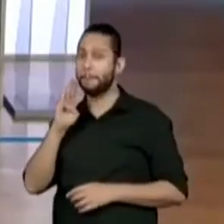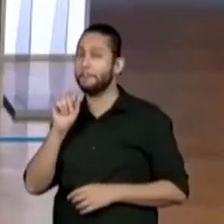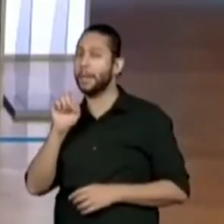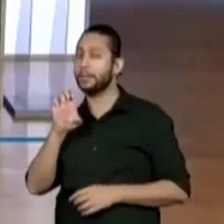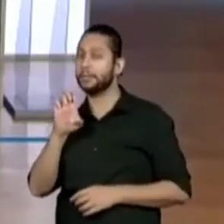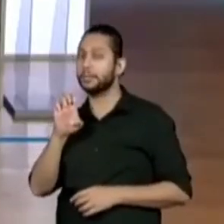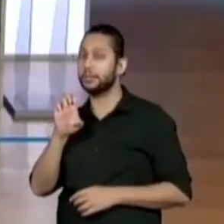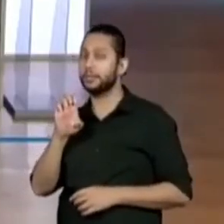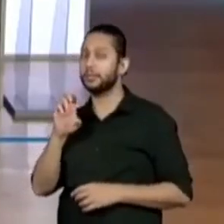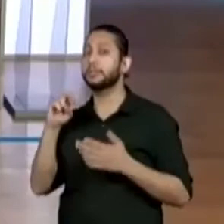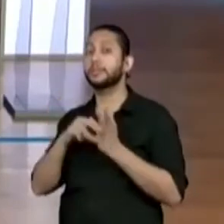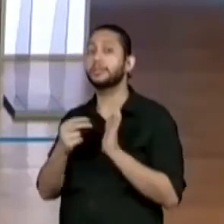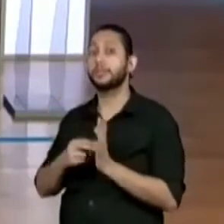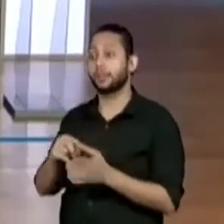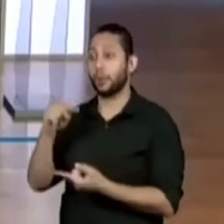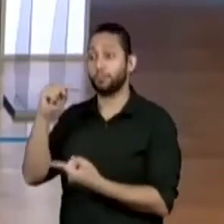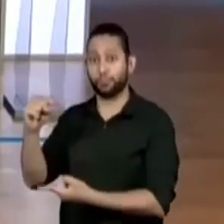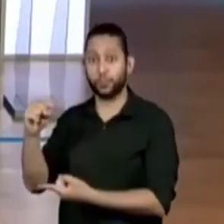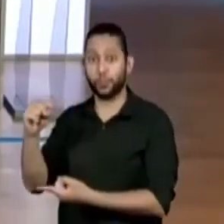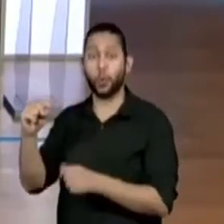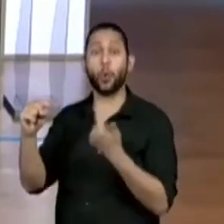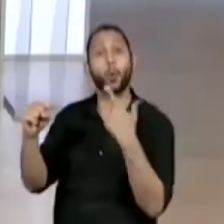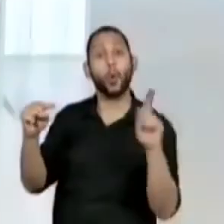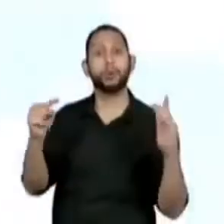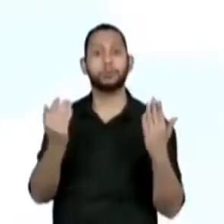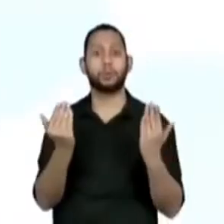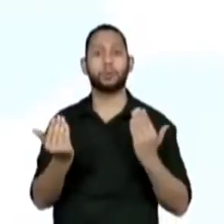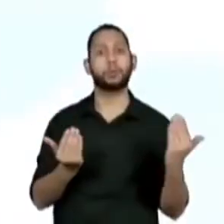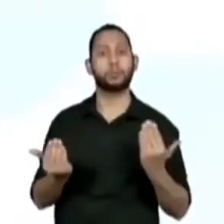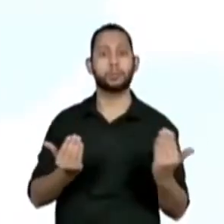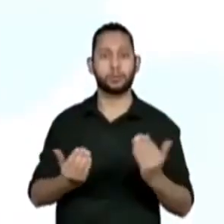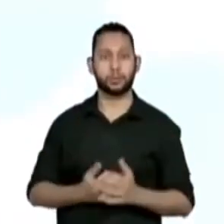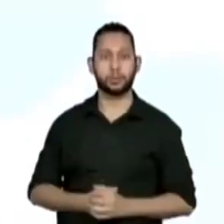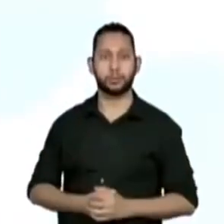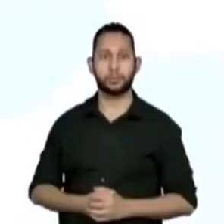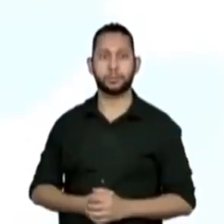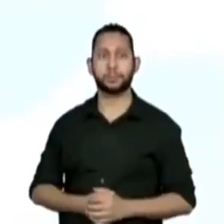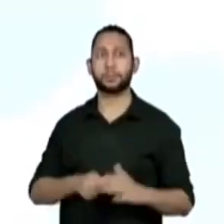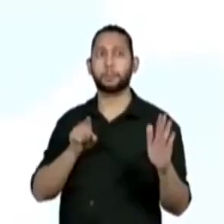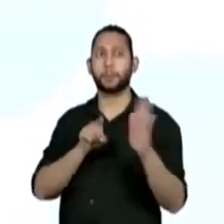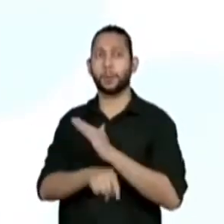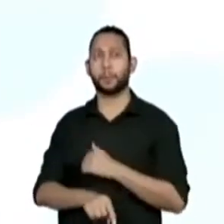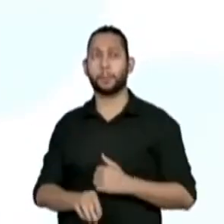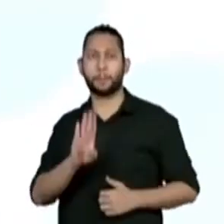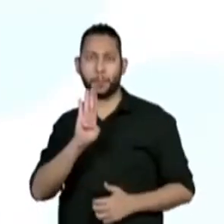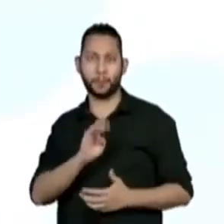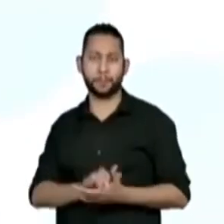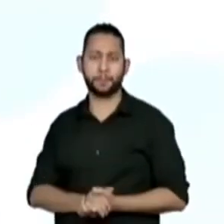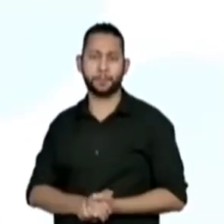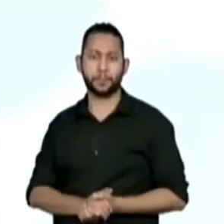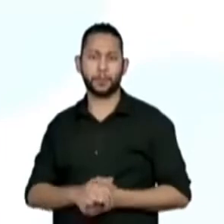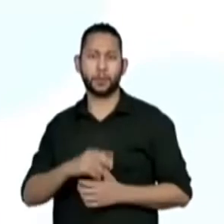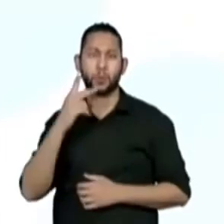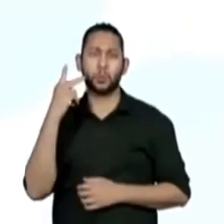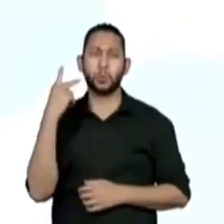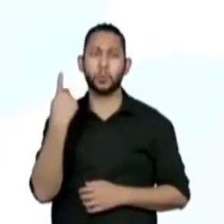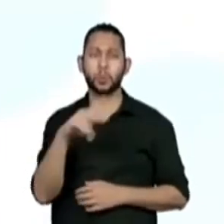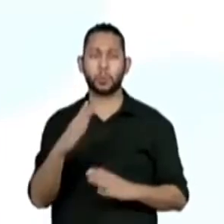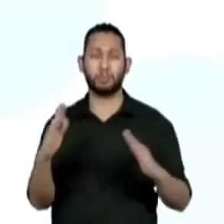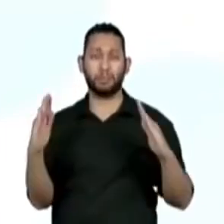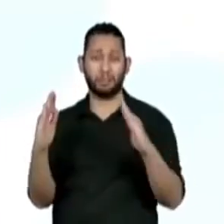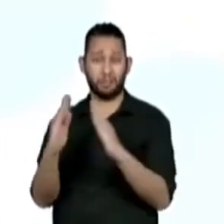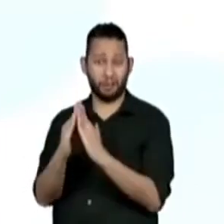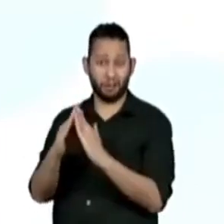lá. Questão B. Você tem ideia de quanto pode ser